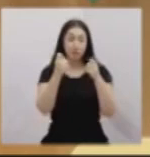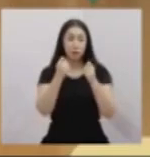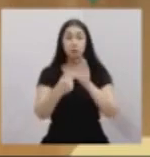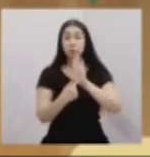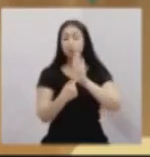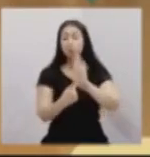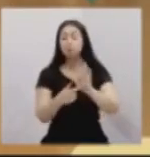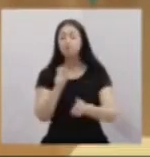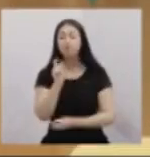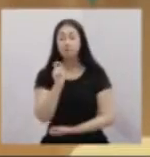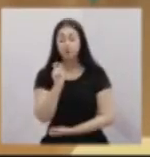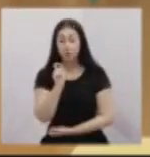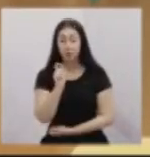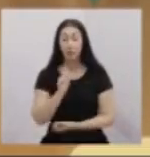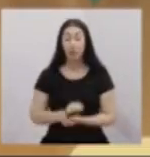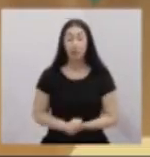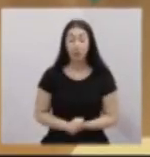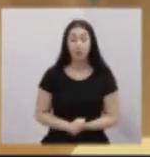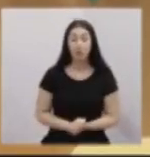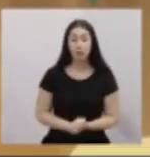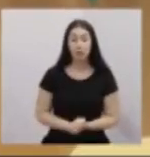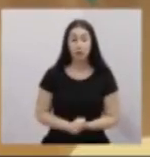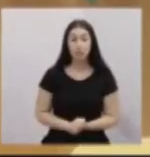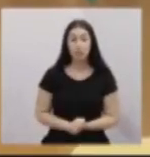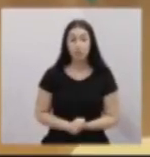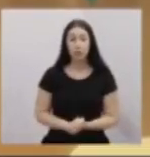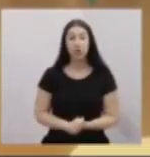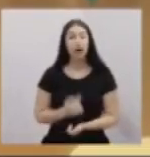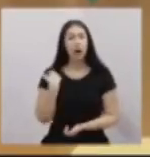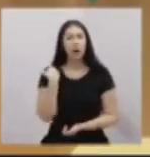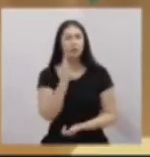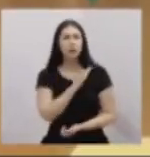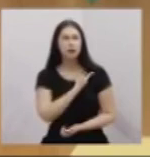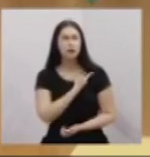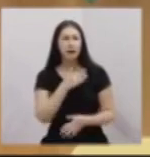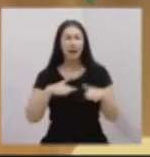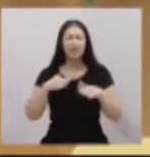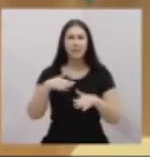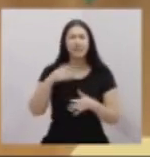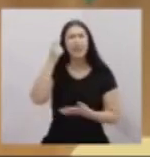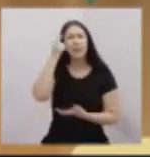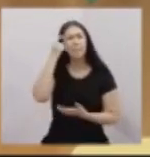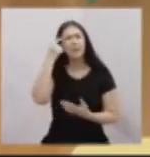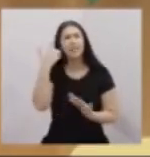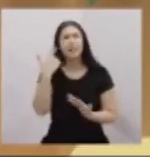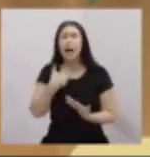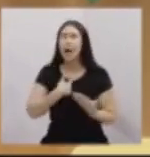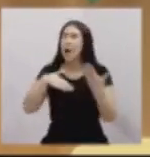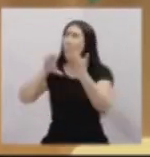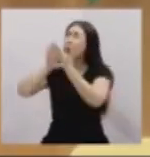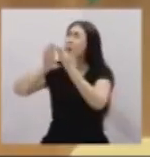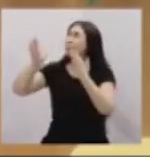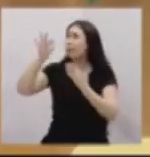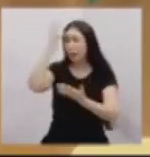a humanidade que existe uma saída, mesmo a pessoa estando distanciada da